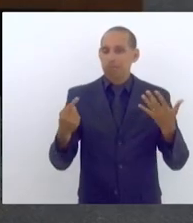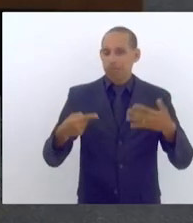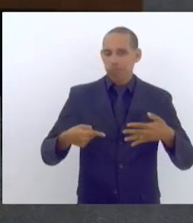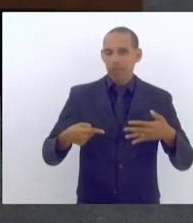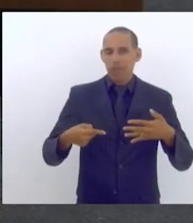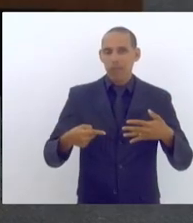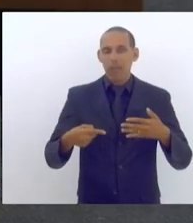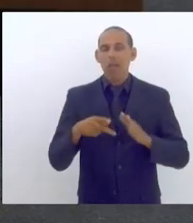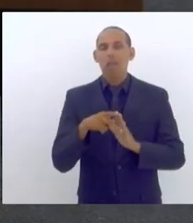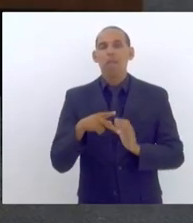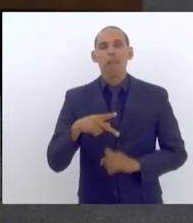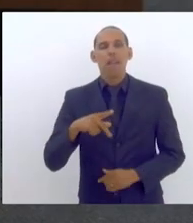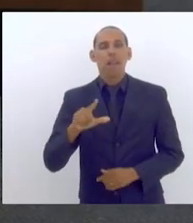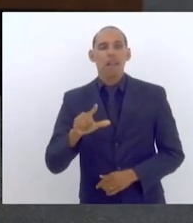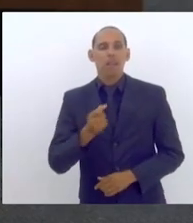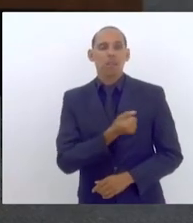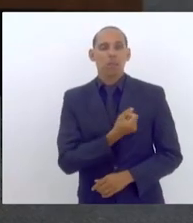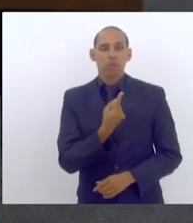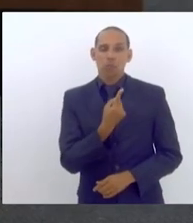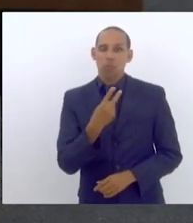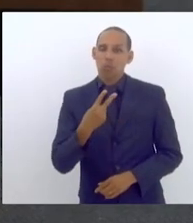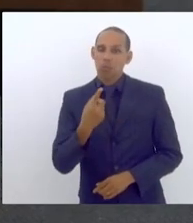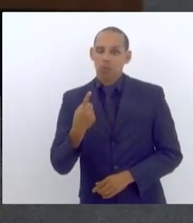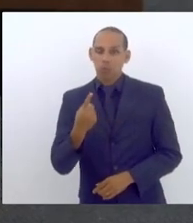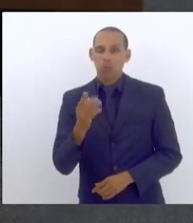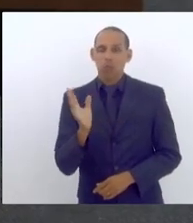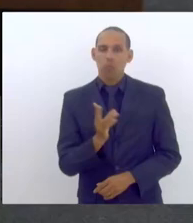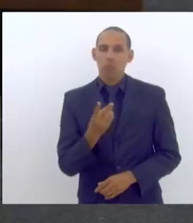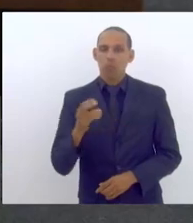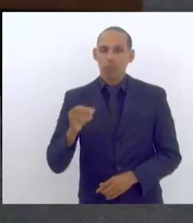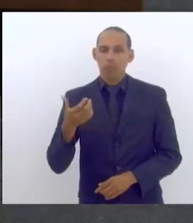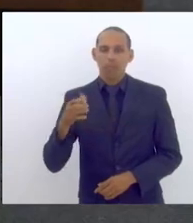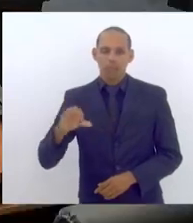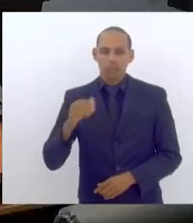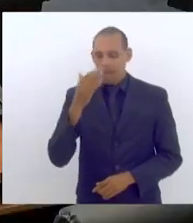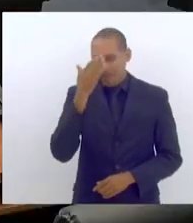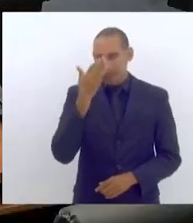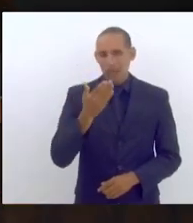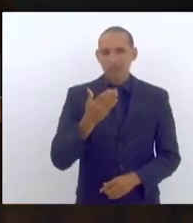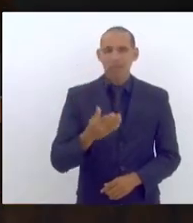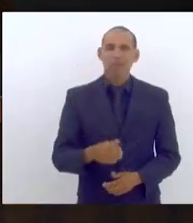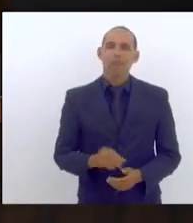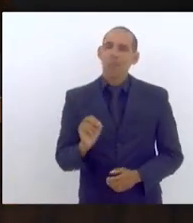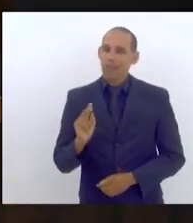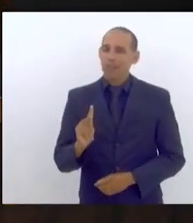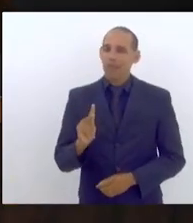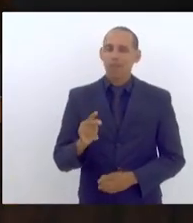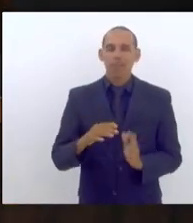no projeto de lei número 121 de 2019. Muito obrigada. Ok,